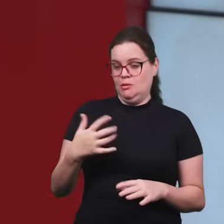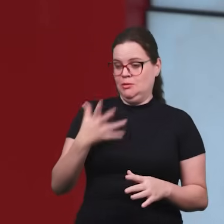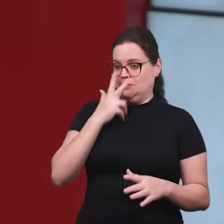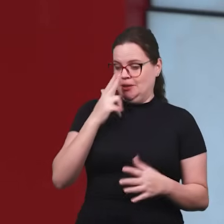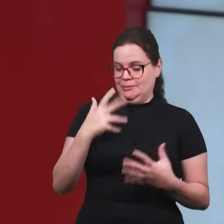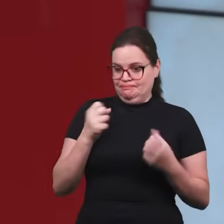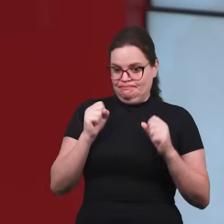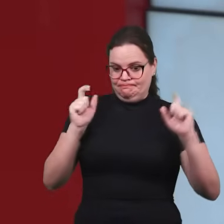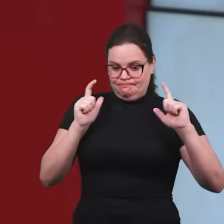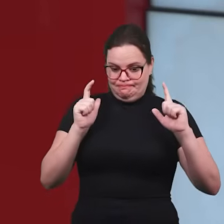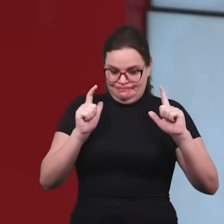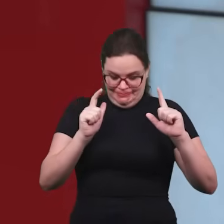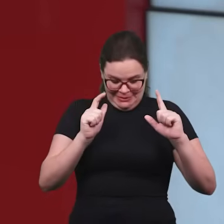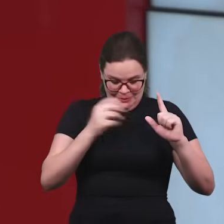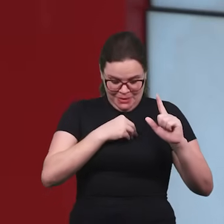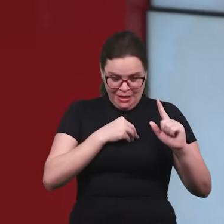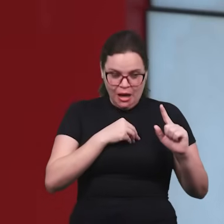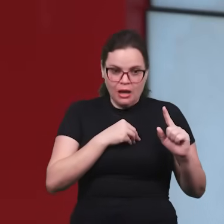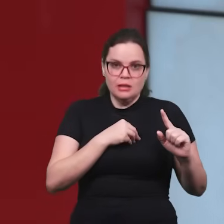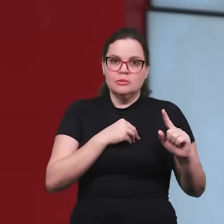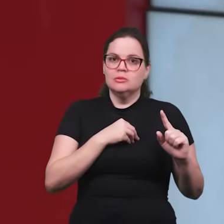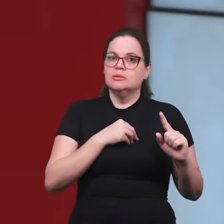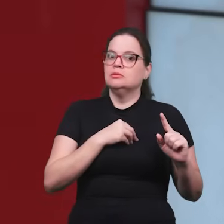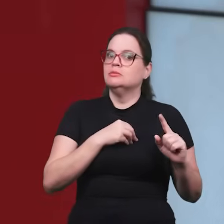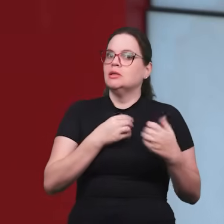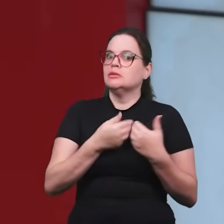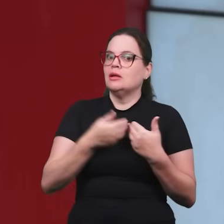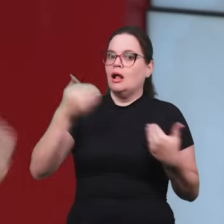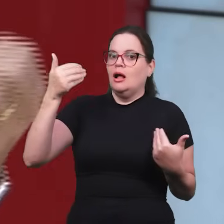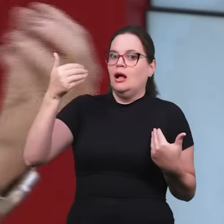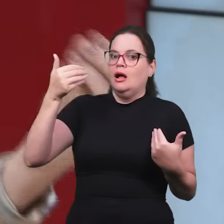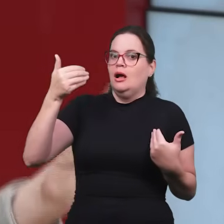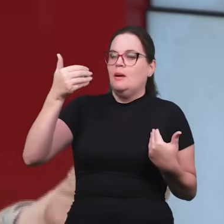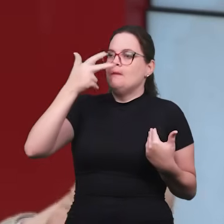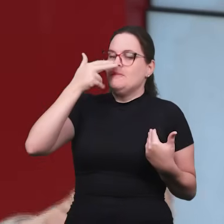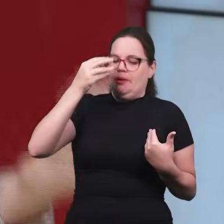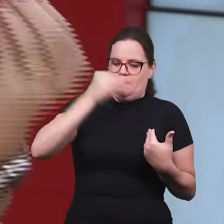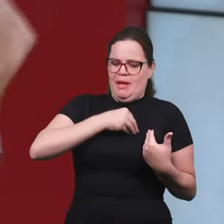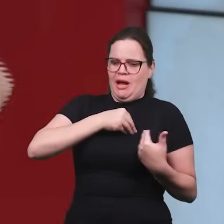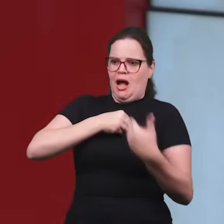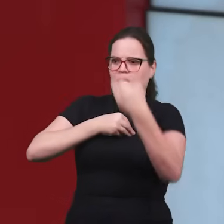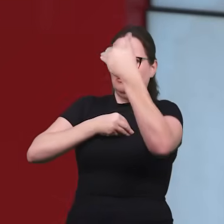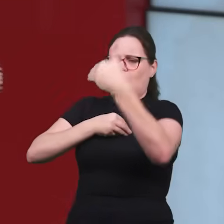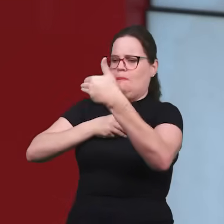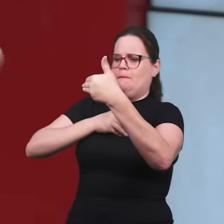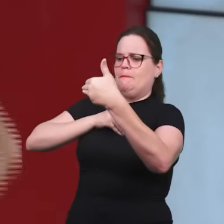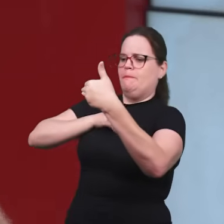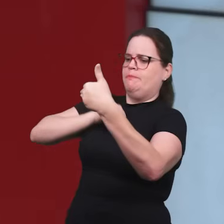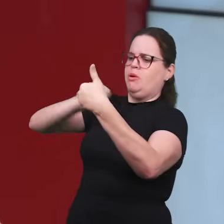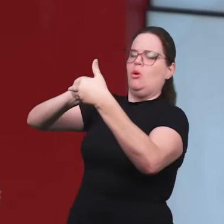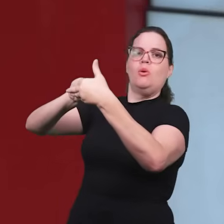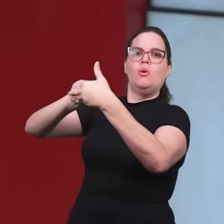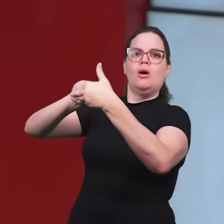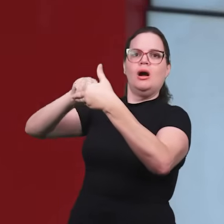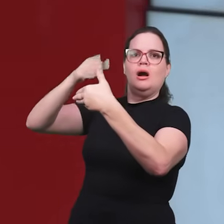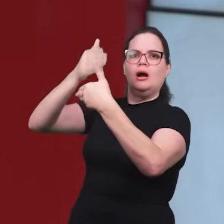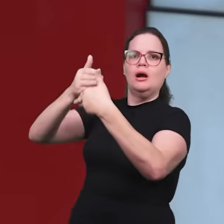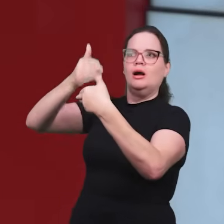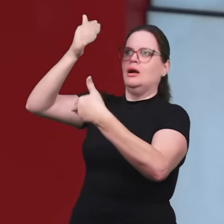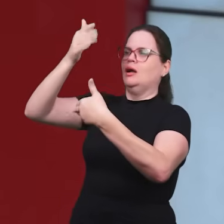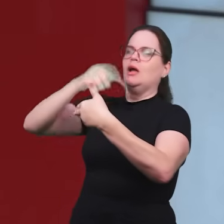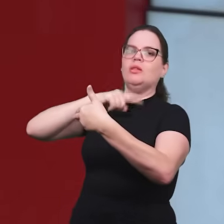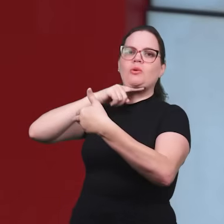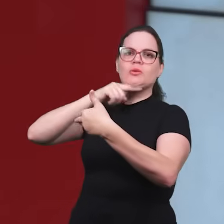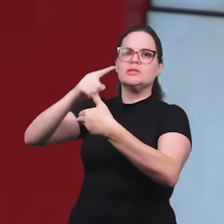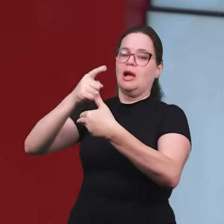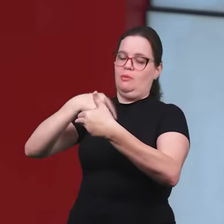pecado que faz separação entre nós e Deus. E aí é o momento que a Andréia falou, que nós precisamos confessar,